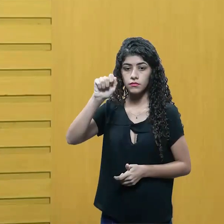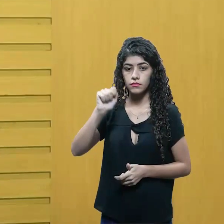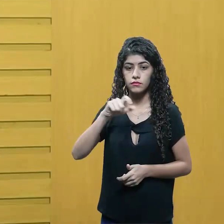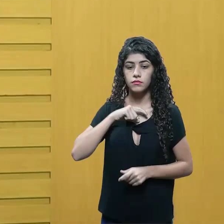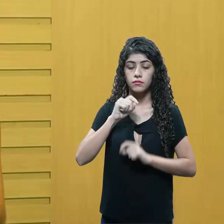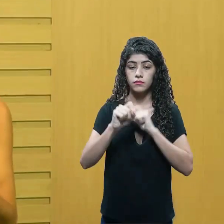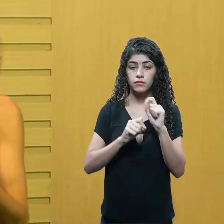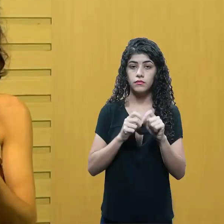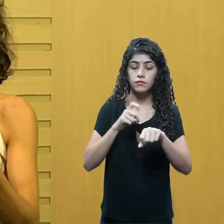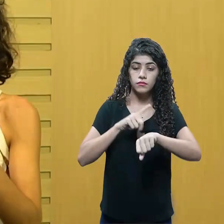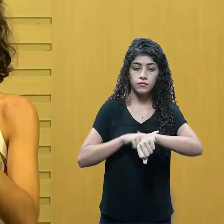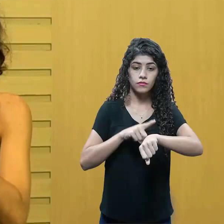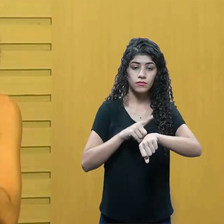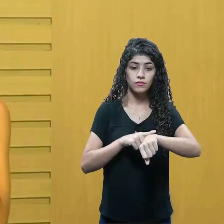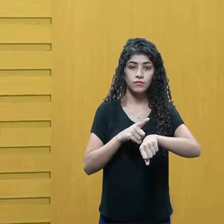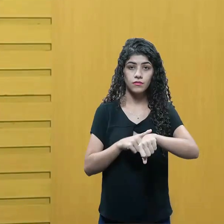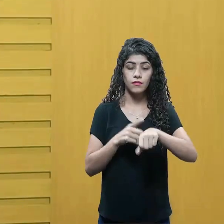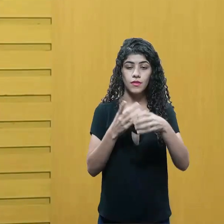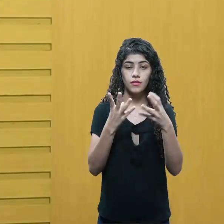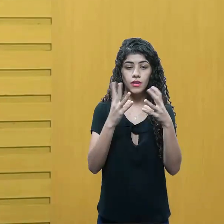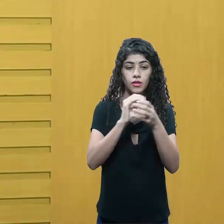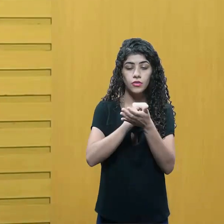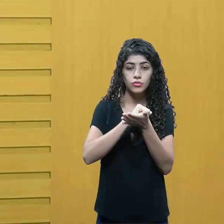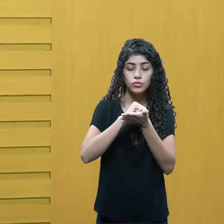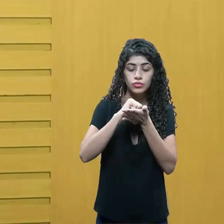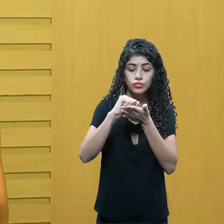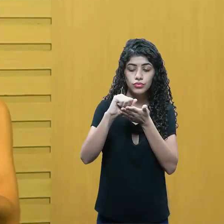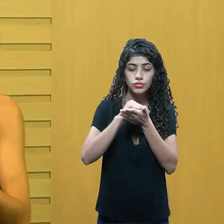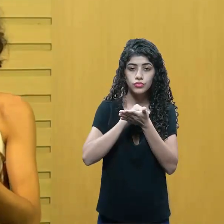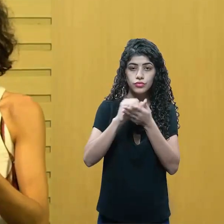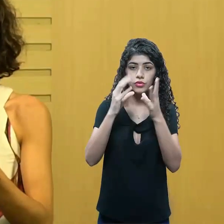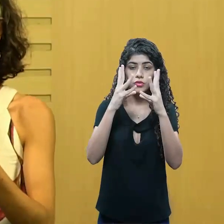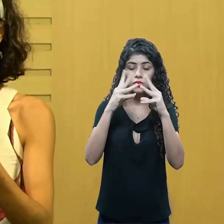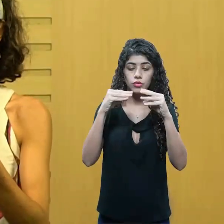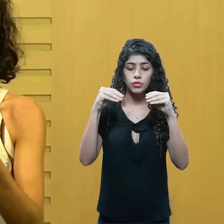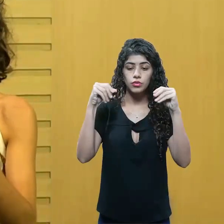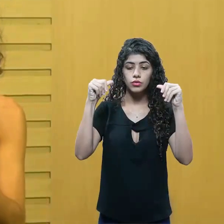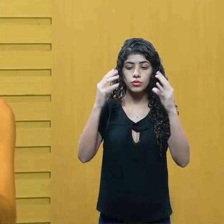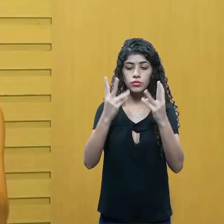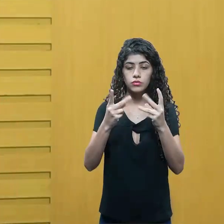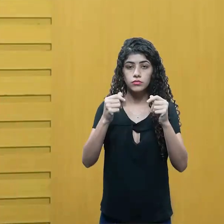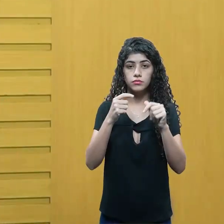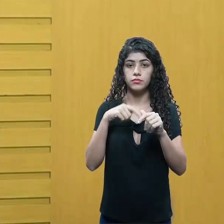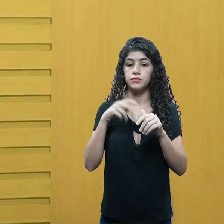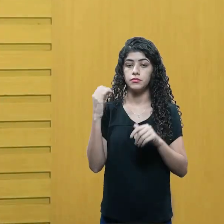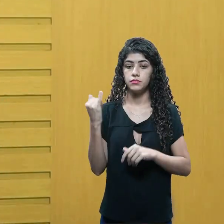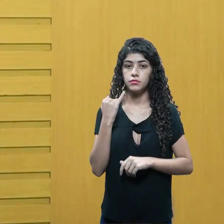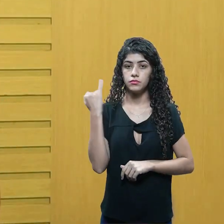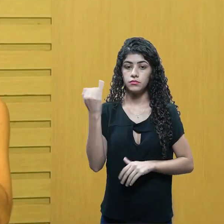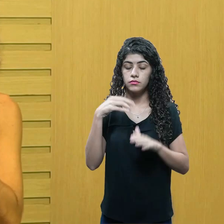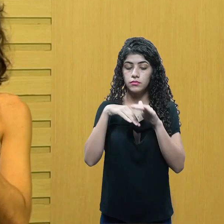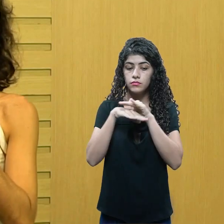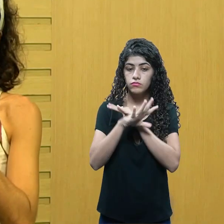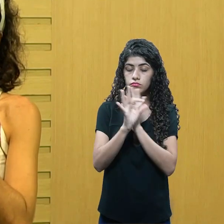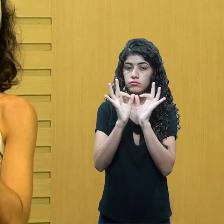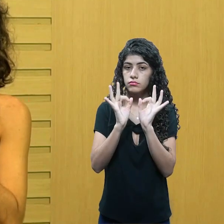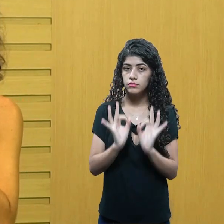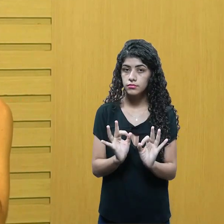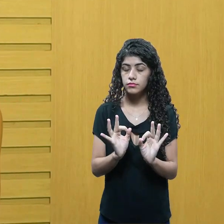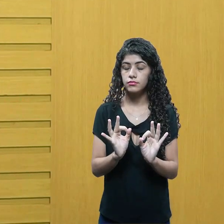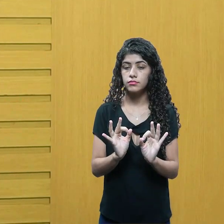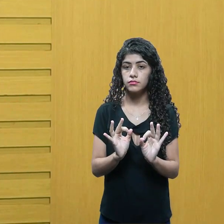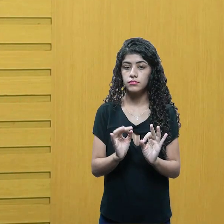de um material que com o tempo, ele acaba apagando. Então, é muito importante que você guarde ele de uma